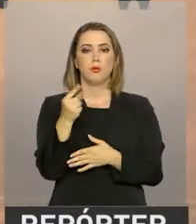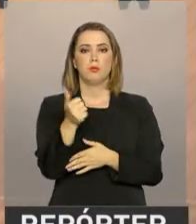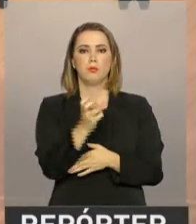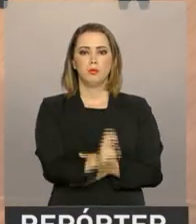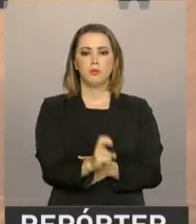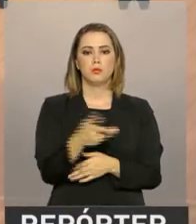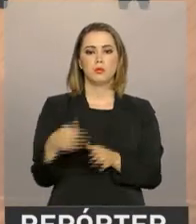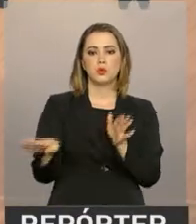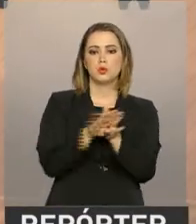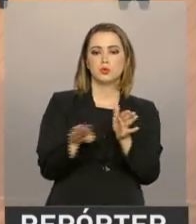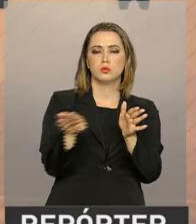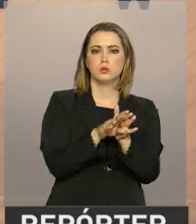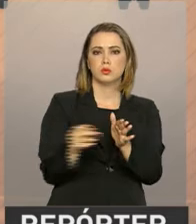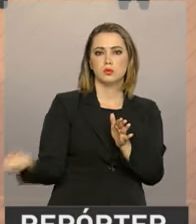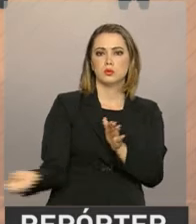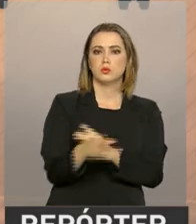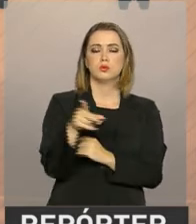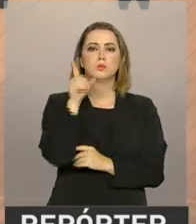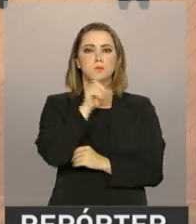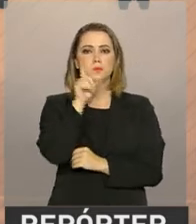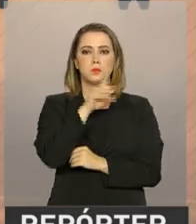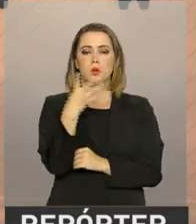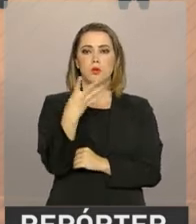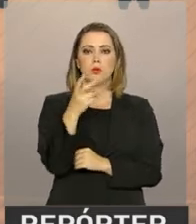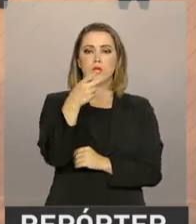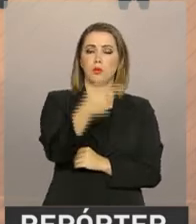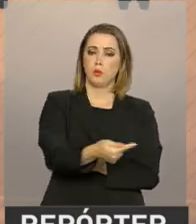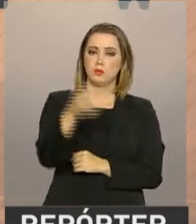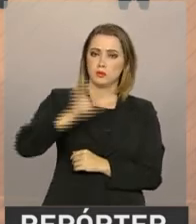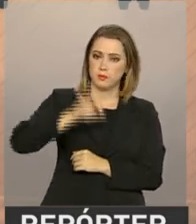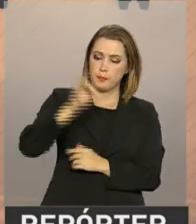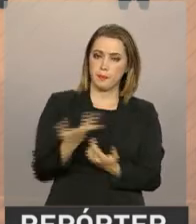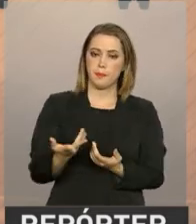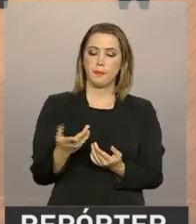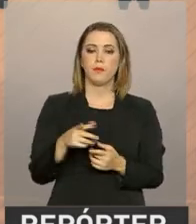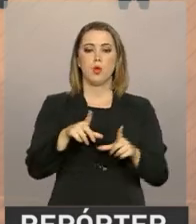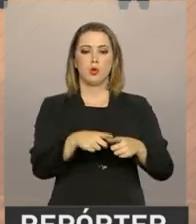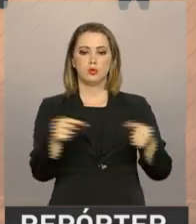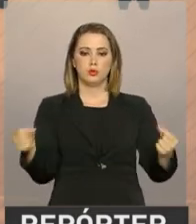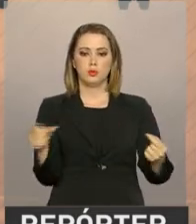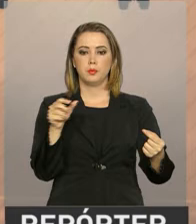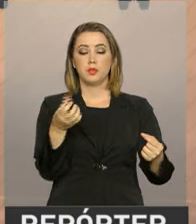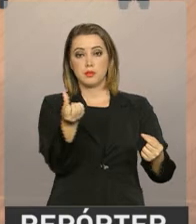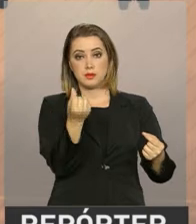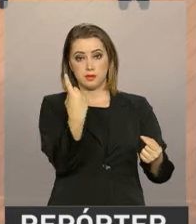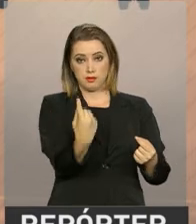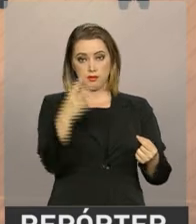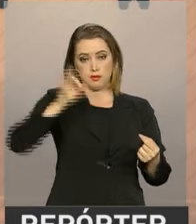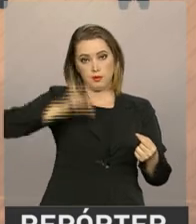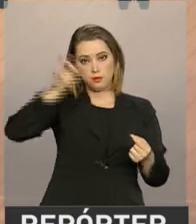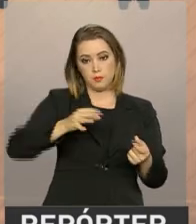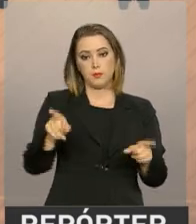o número de chegadas de norte americanos aumentou 47% o de japoneses 61%